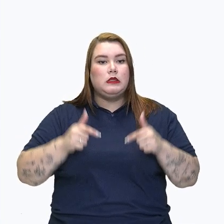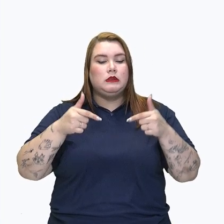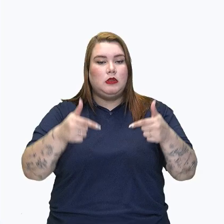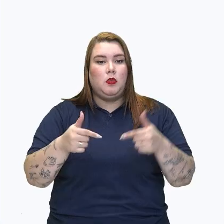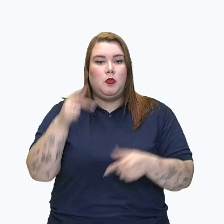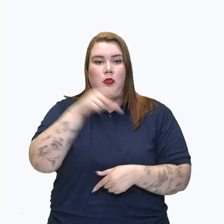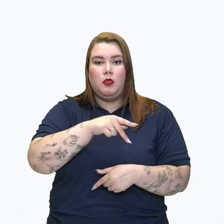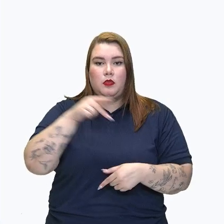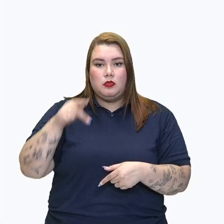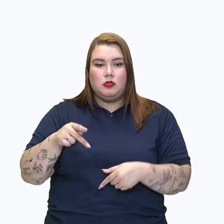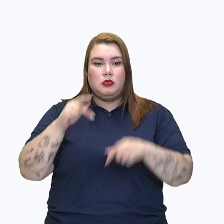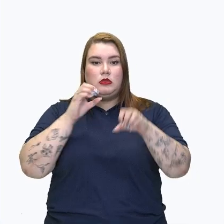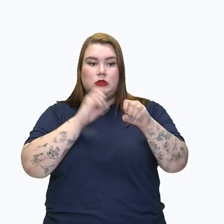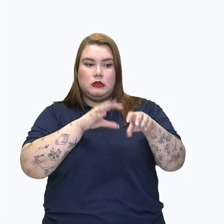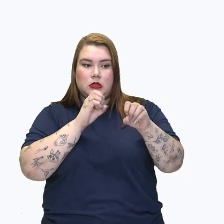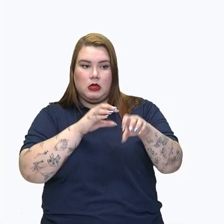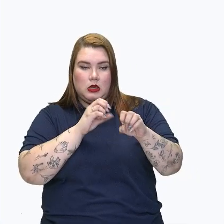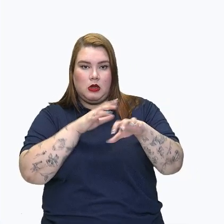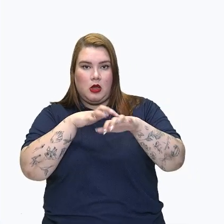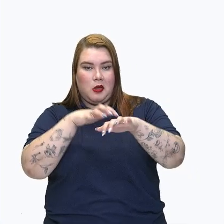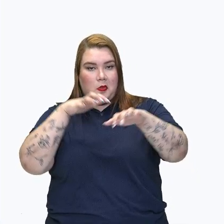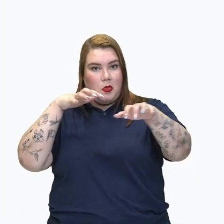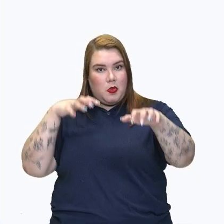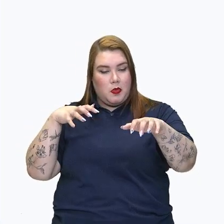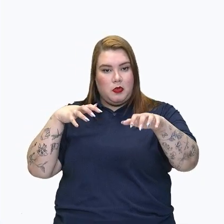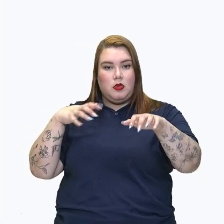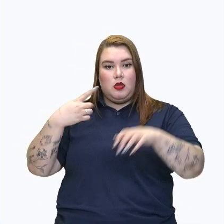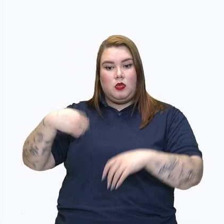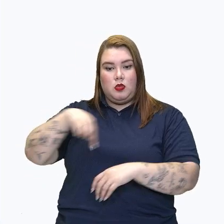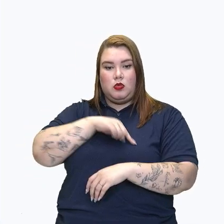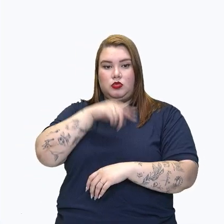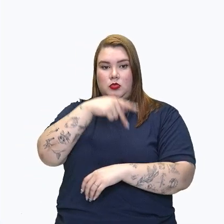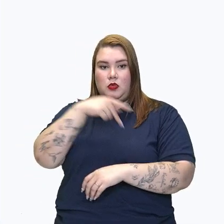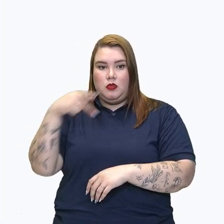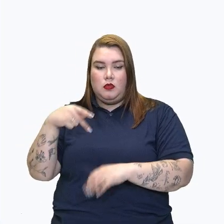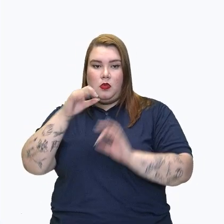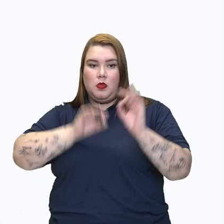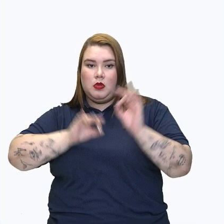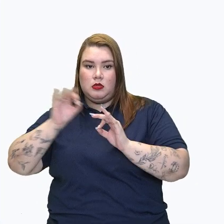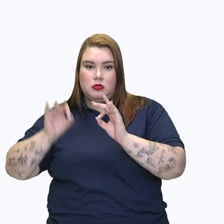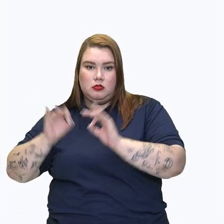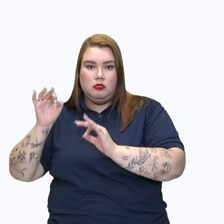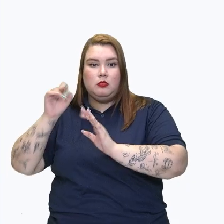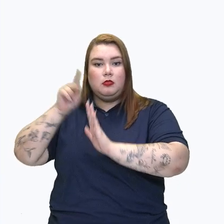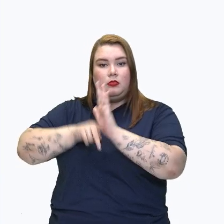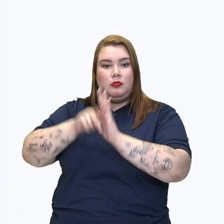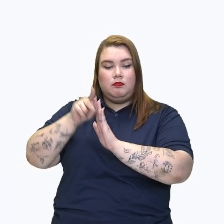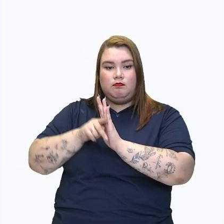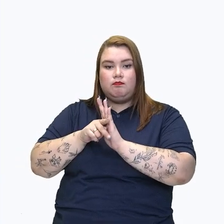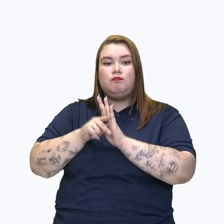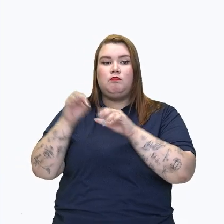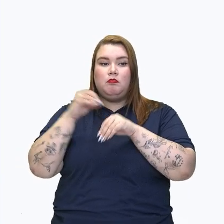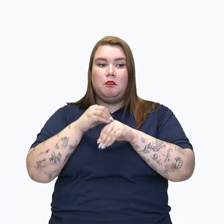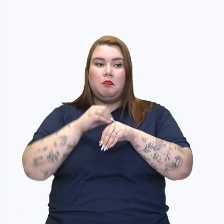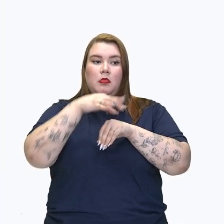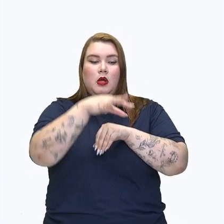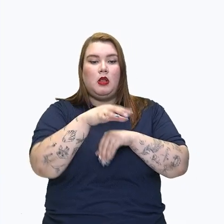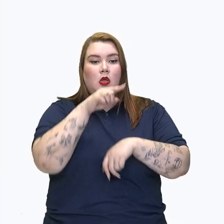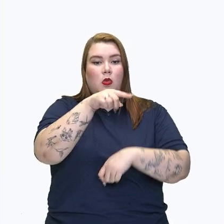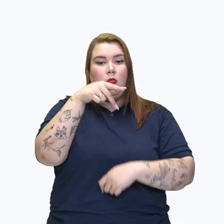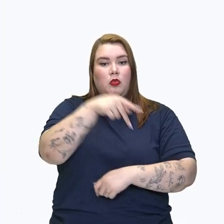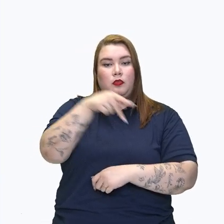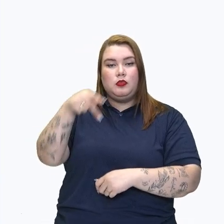entre professor ministrante, porque os nossos professores ministrantes vão planejar e organizar os projetos, e o professor